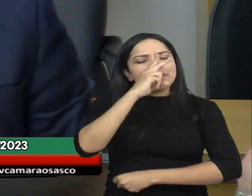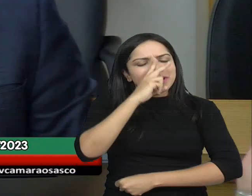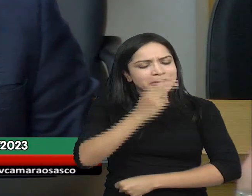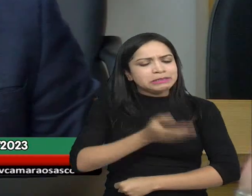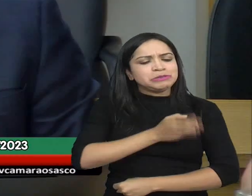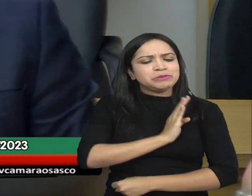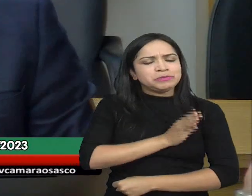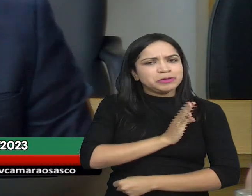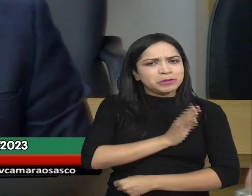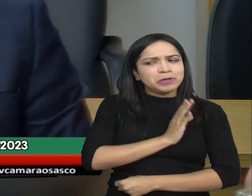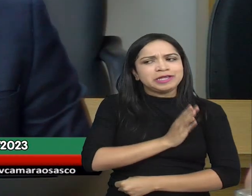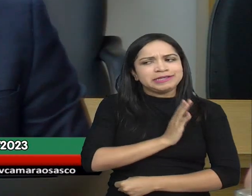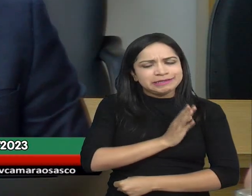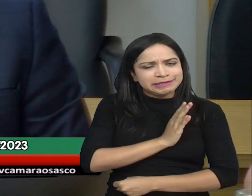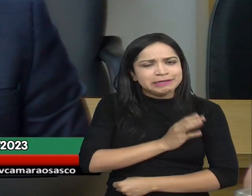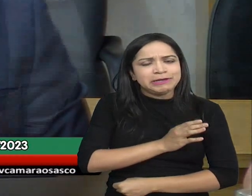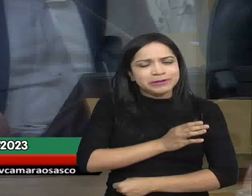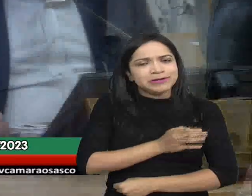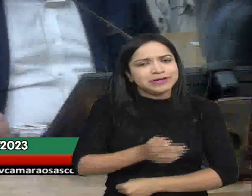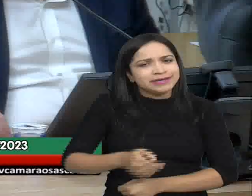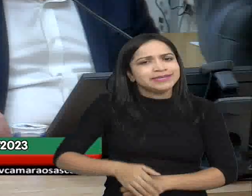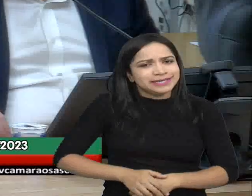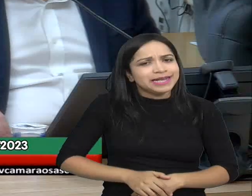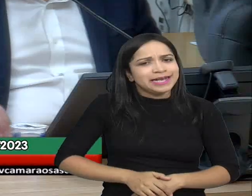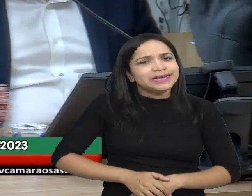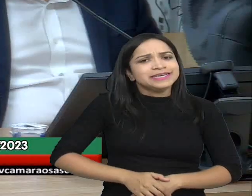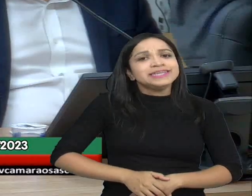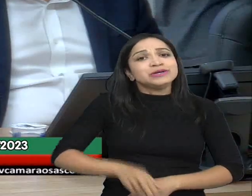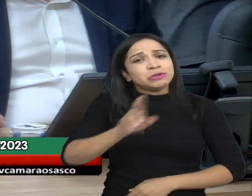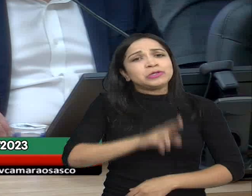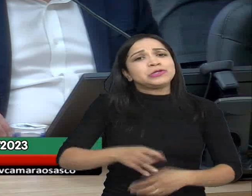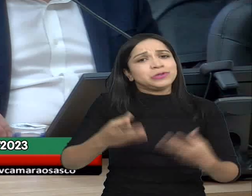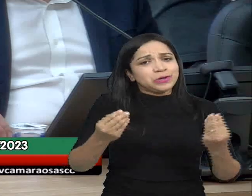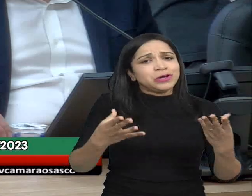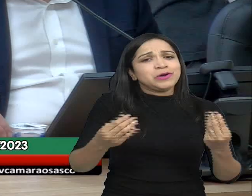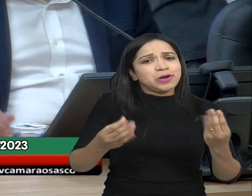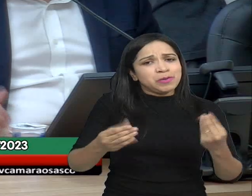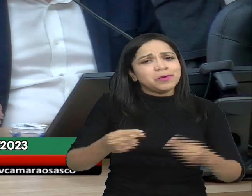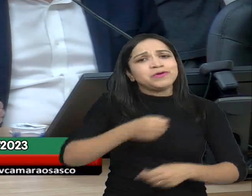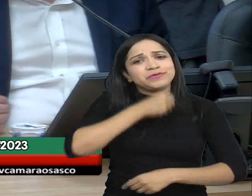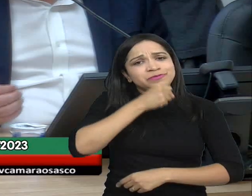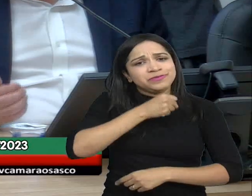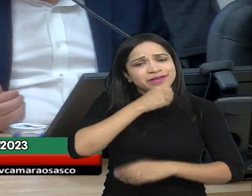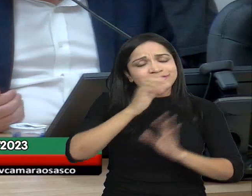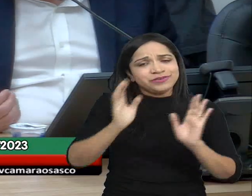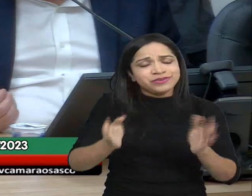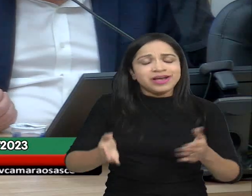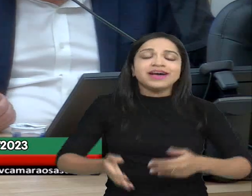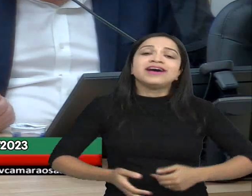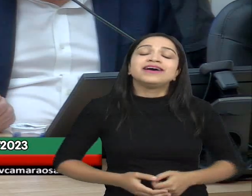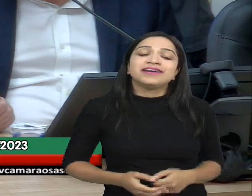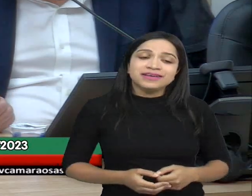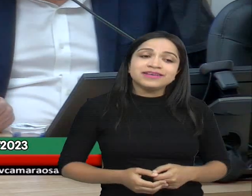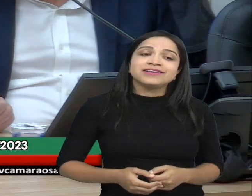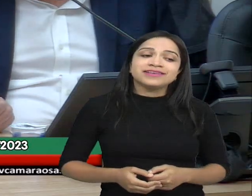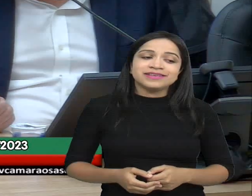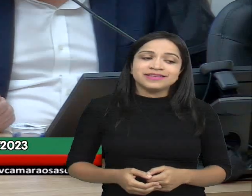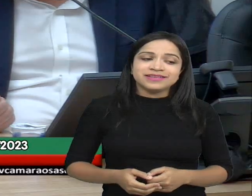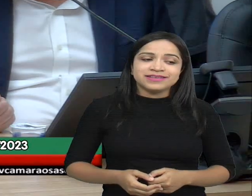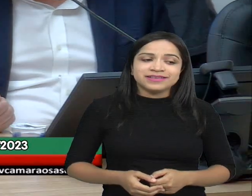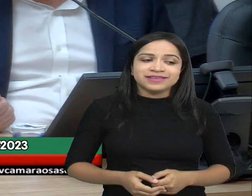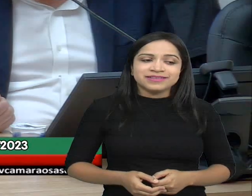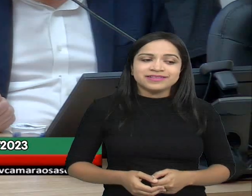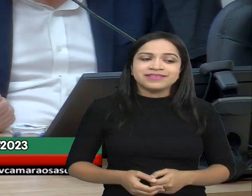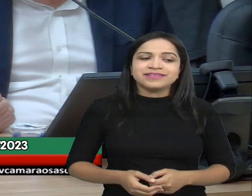Eu não consegui terminar o teste ergométrico, né? Tem, às vezes, a capacidade, não é todos os pacientes que são elegíveis para